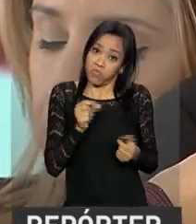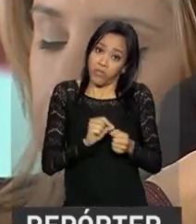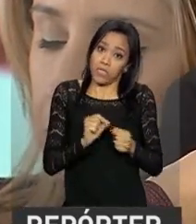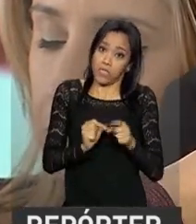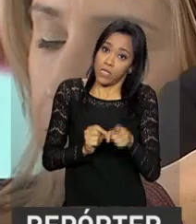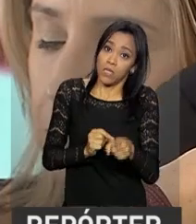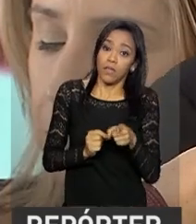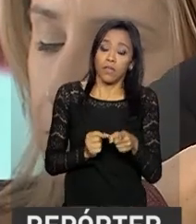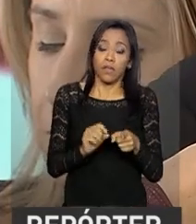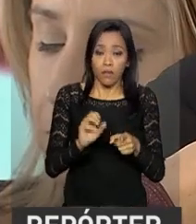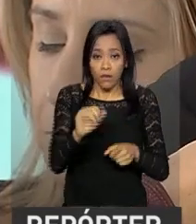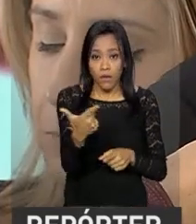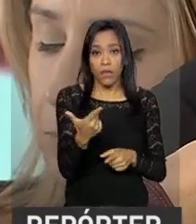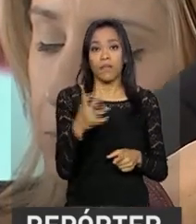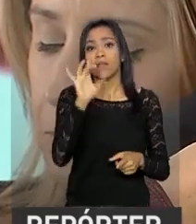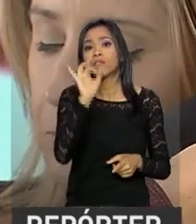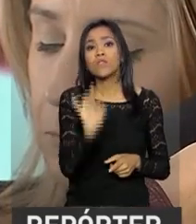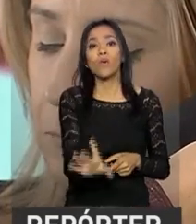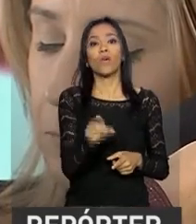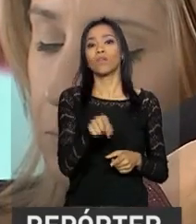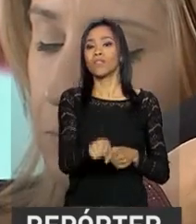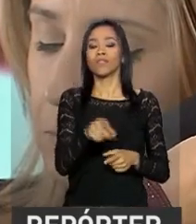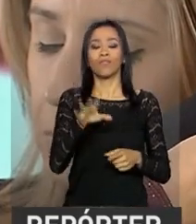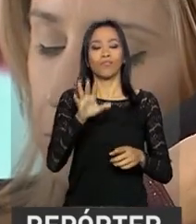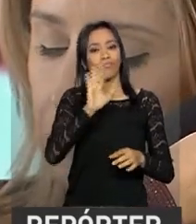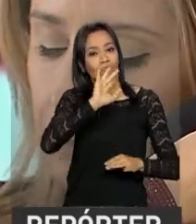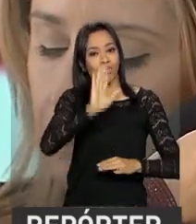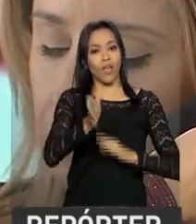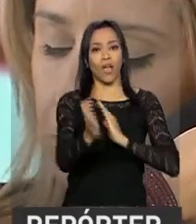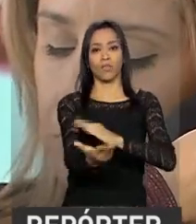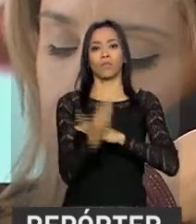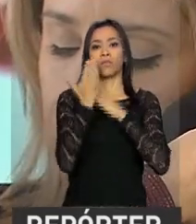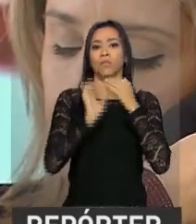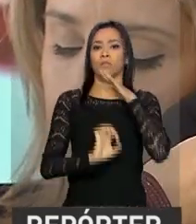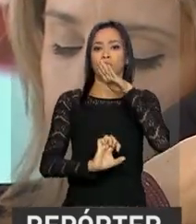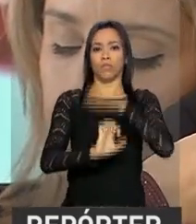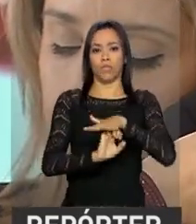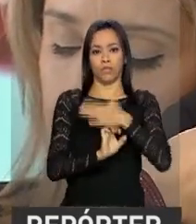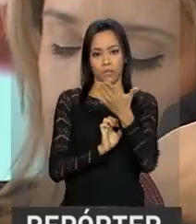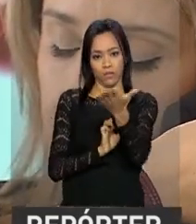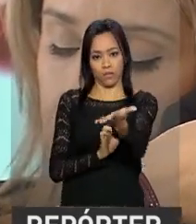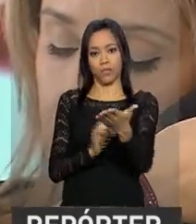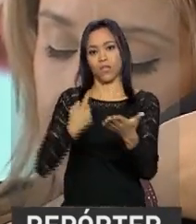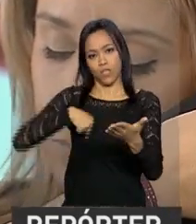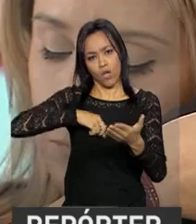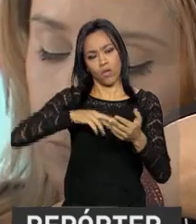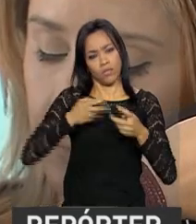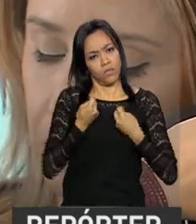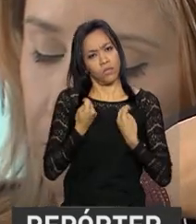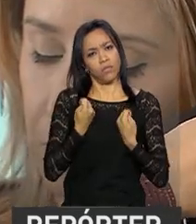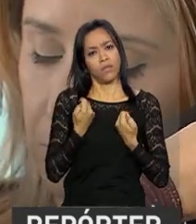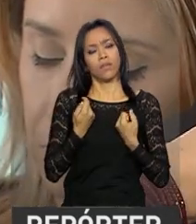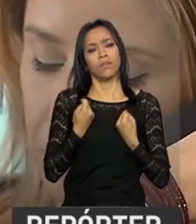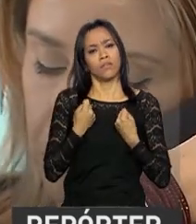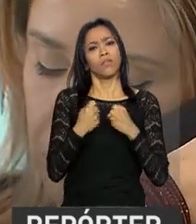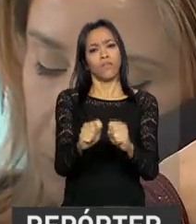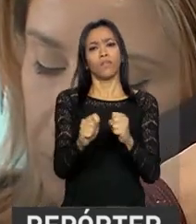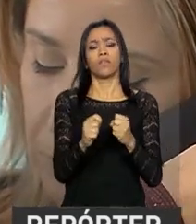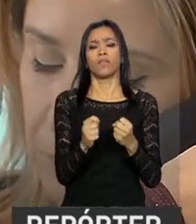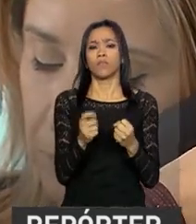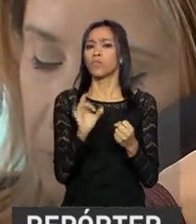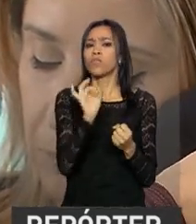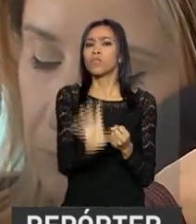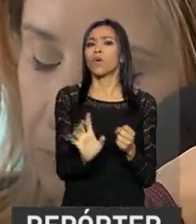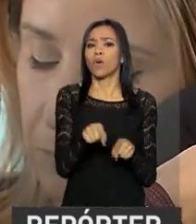que só esta razão já é um benefício muito grande para a empresa e nós defendemos isso sim, mas isso não é importante só